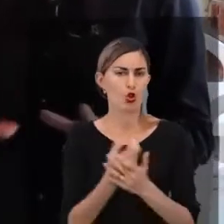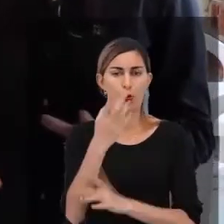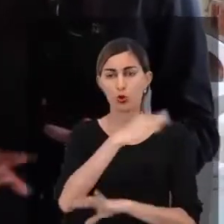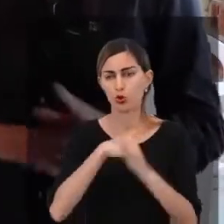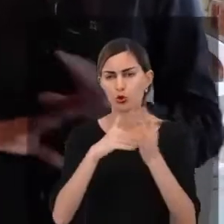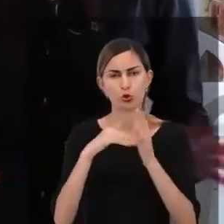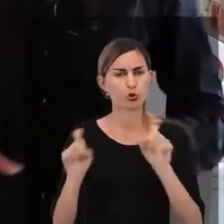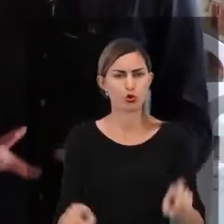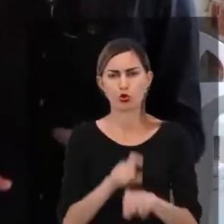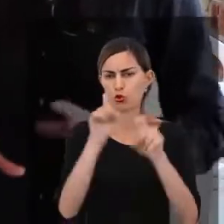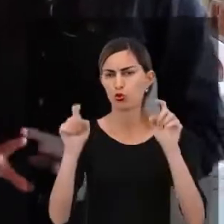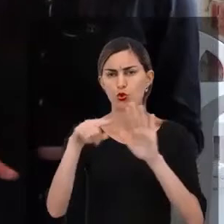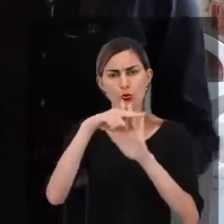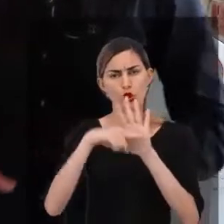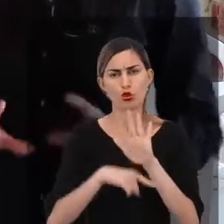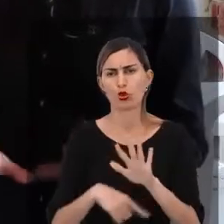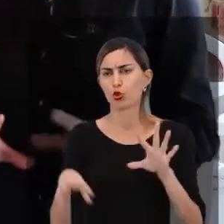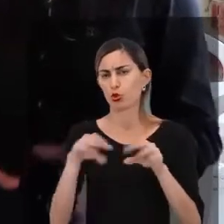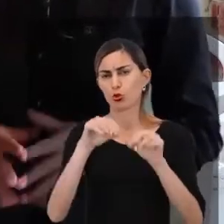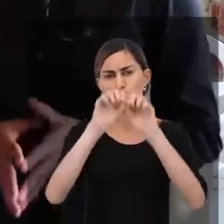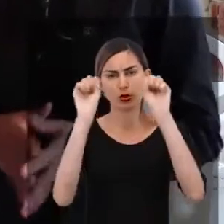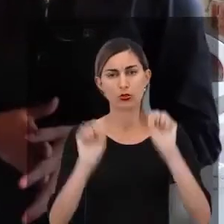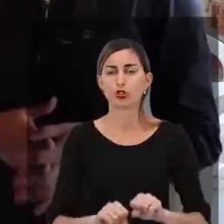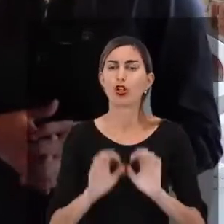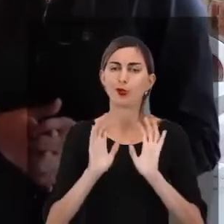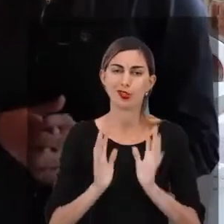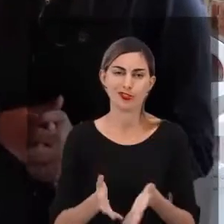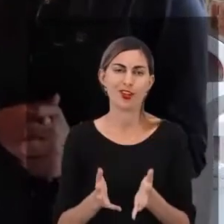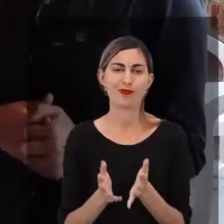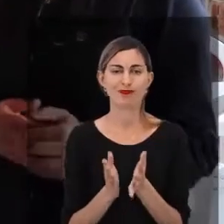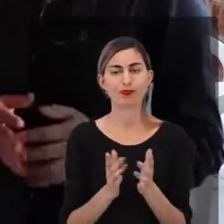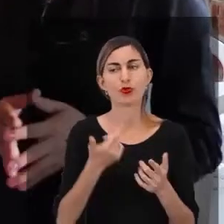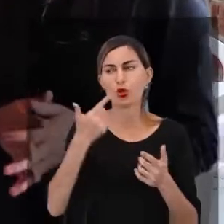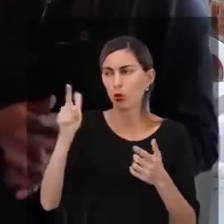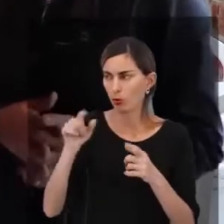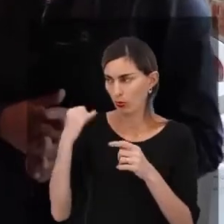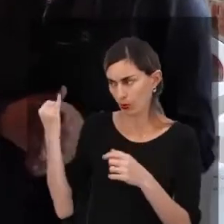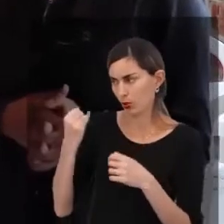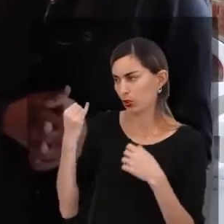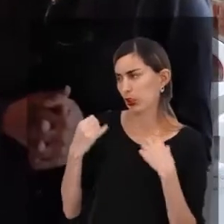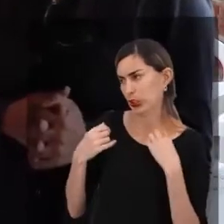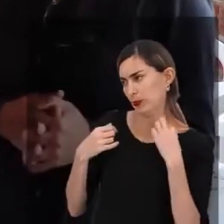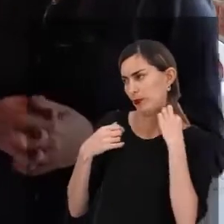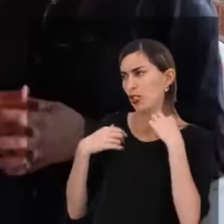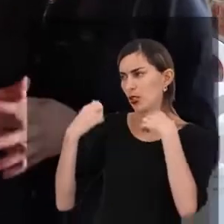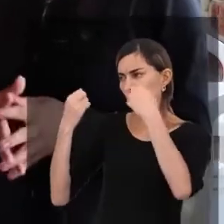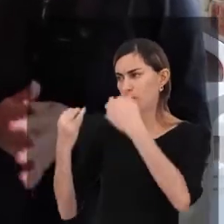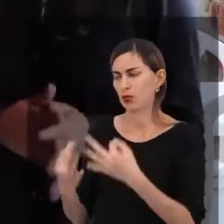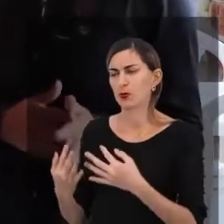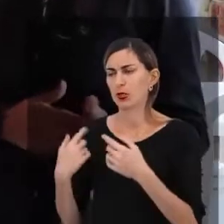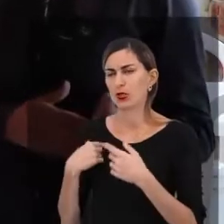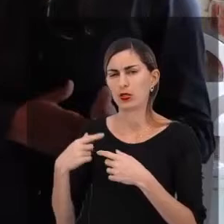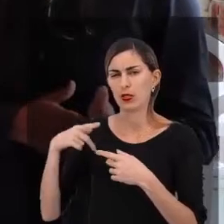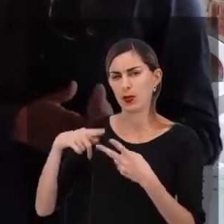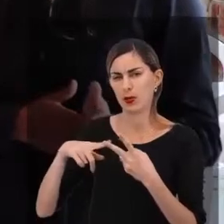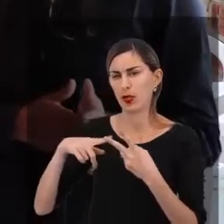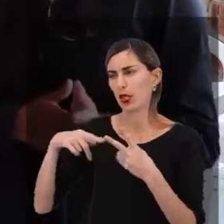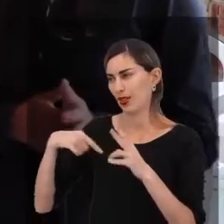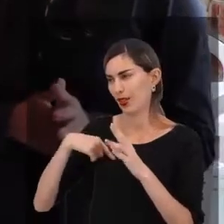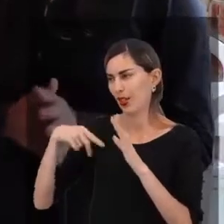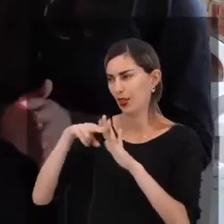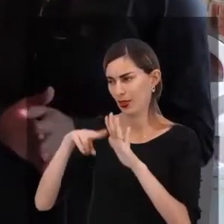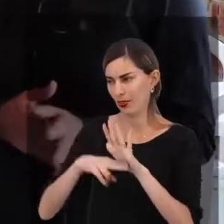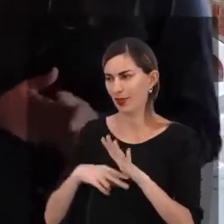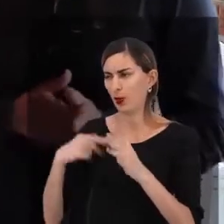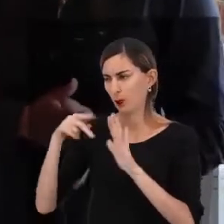EPI, compra, tudo, projeto, tudo você pede no sistema. E outra coisa importante, né, Monique? Diante desse contexto aqui, o